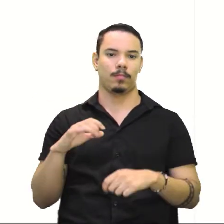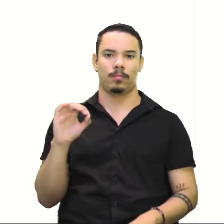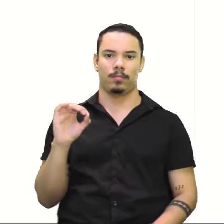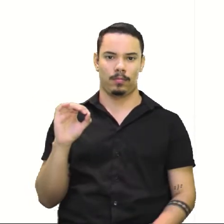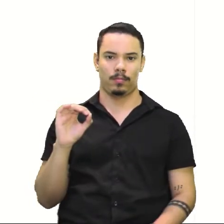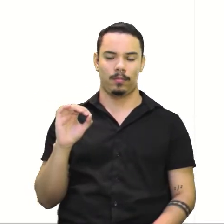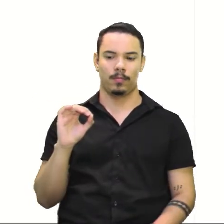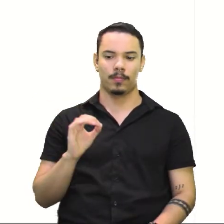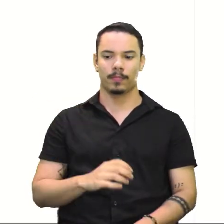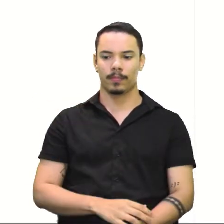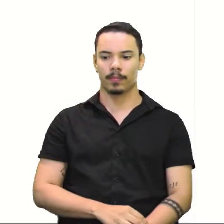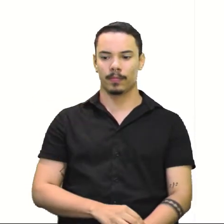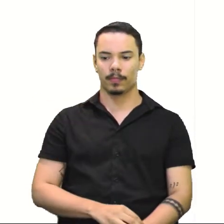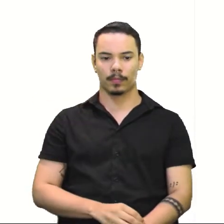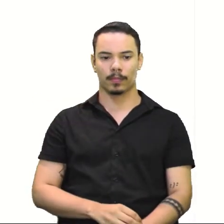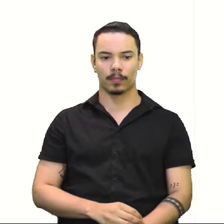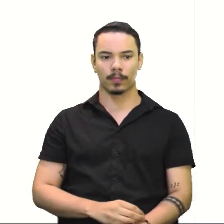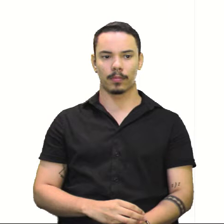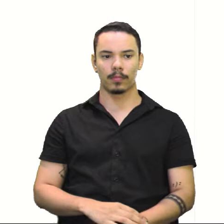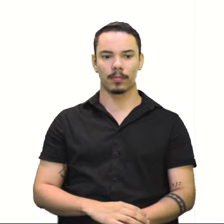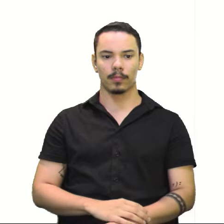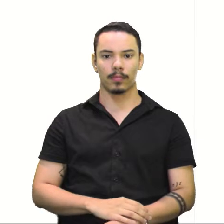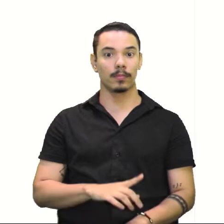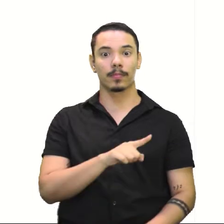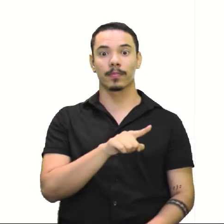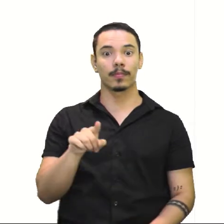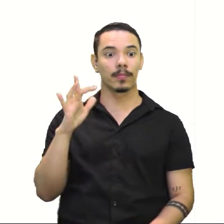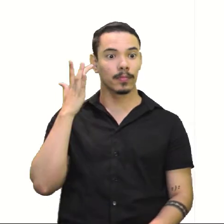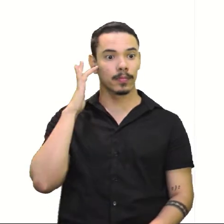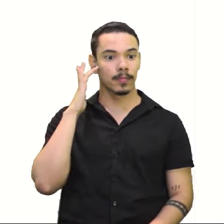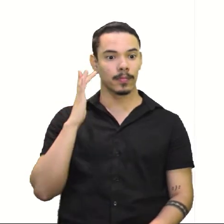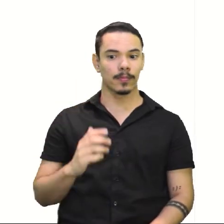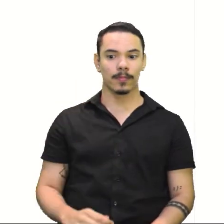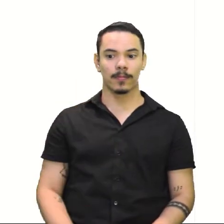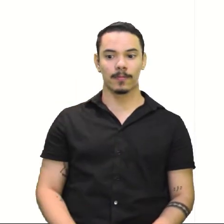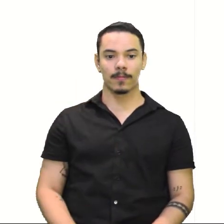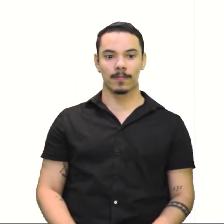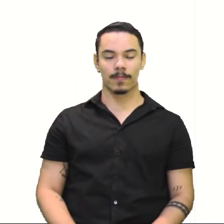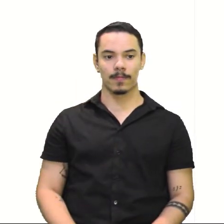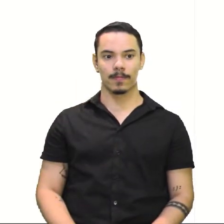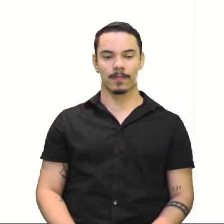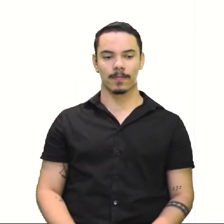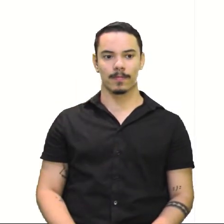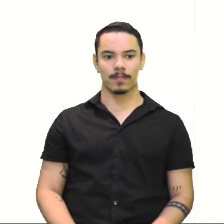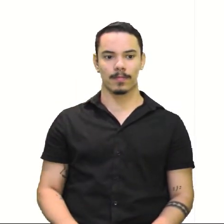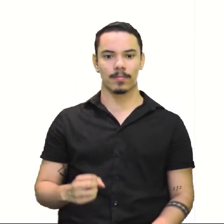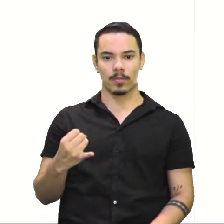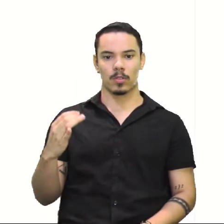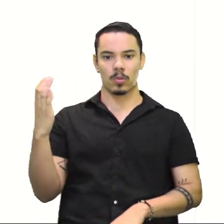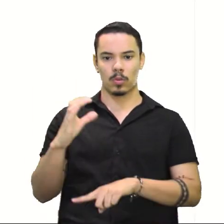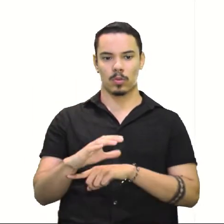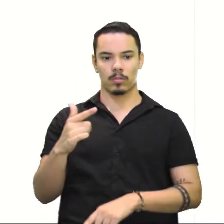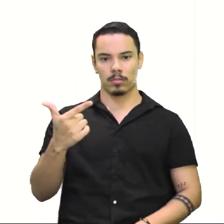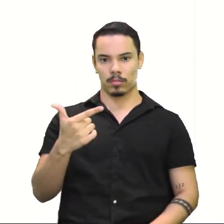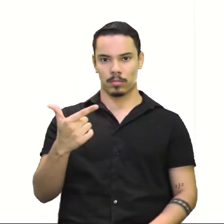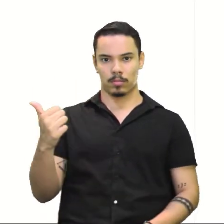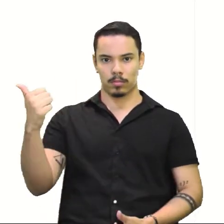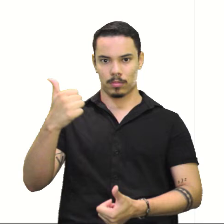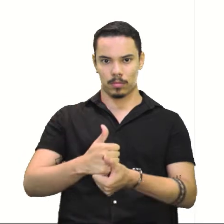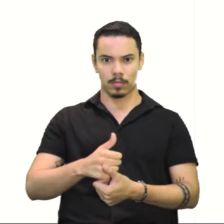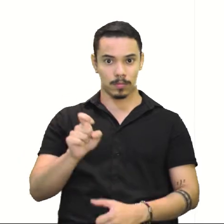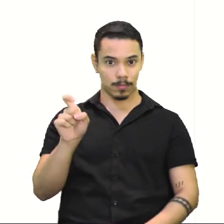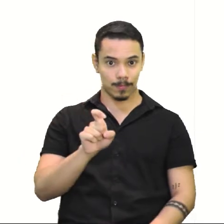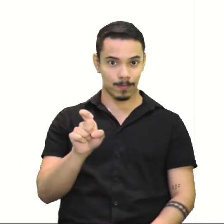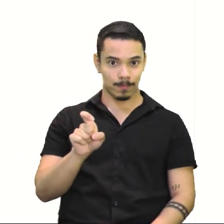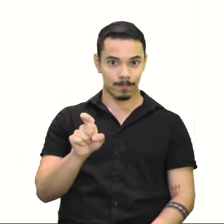bem. O que vocês acham? G de x igual a 0. Então, se eu colocar o 2 no lugar do x, é isso, é? Vamos